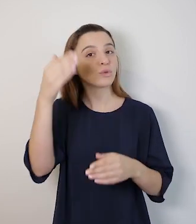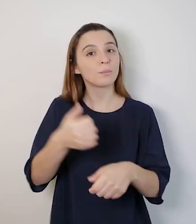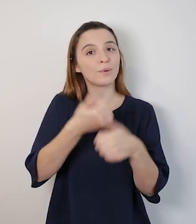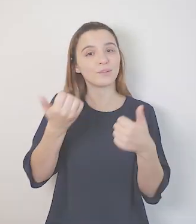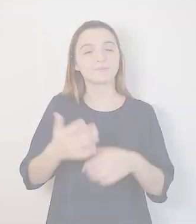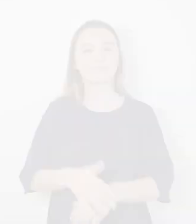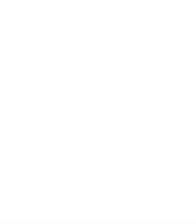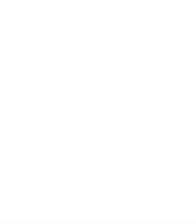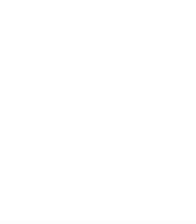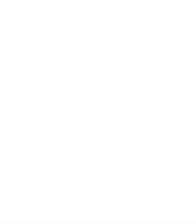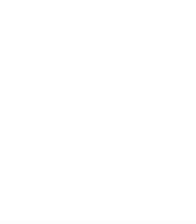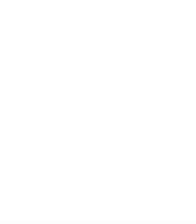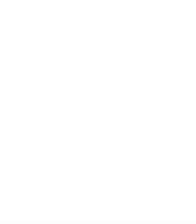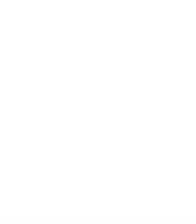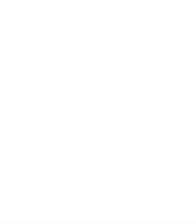futuro melhor